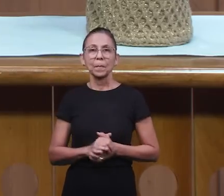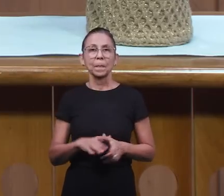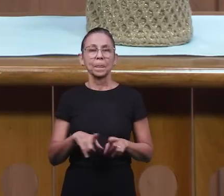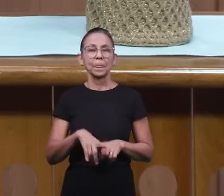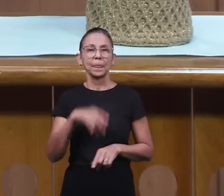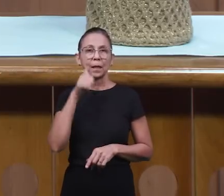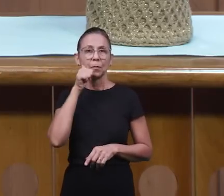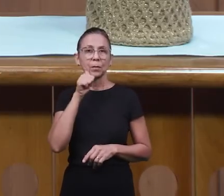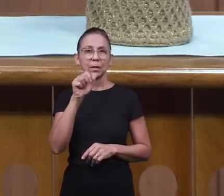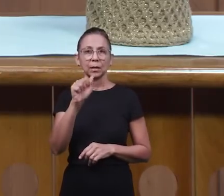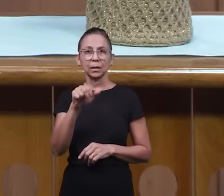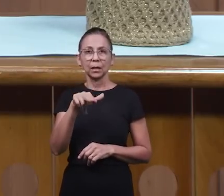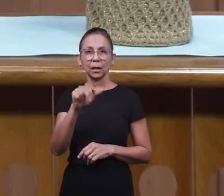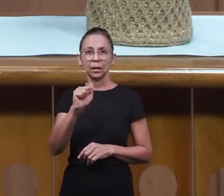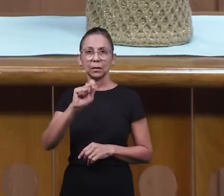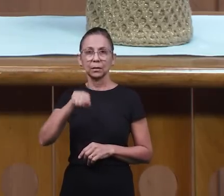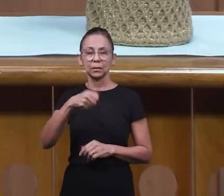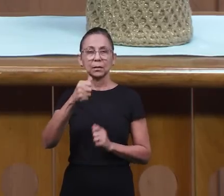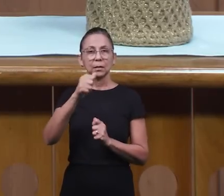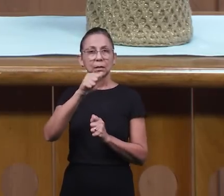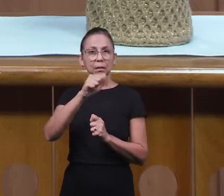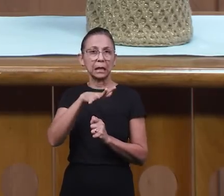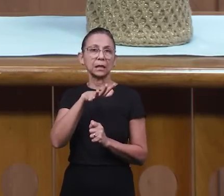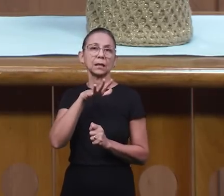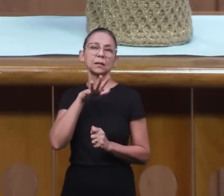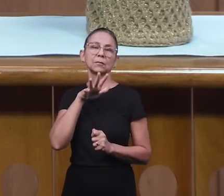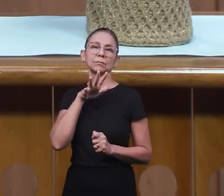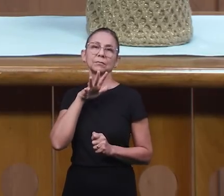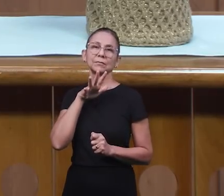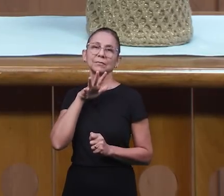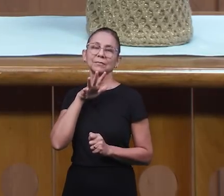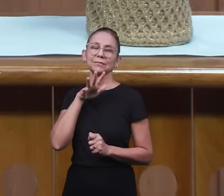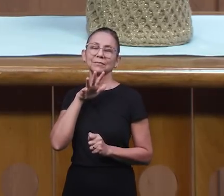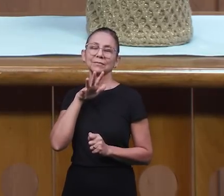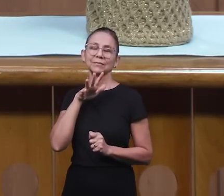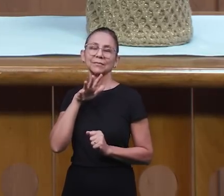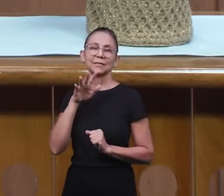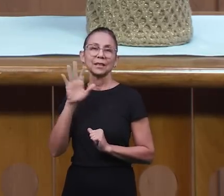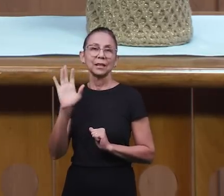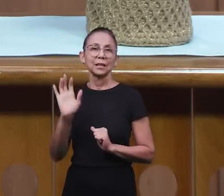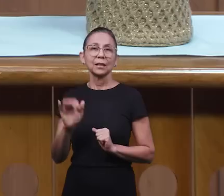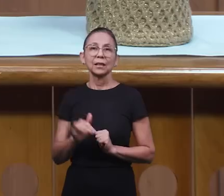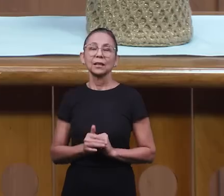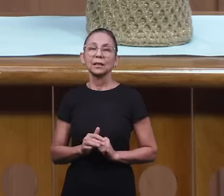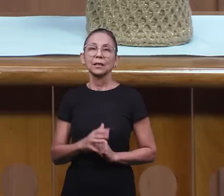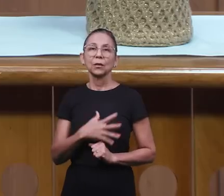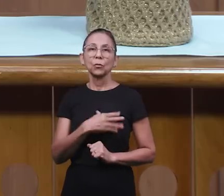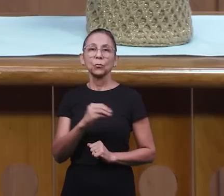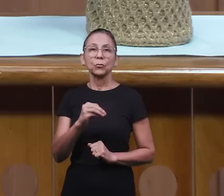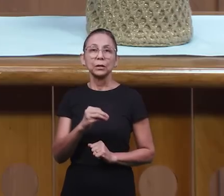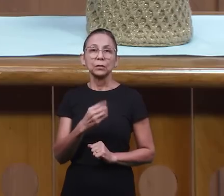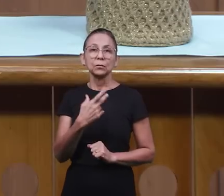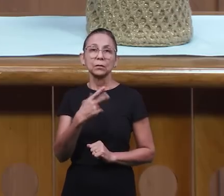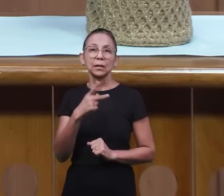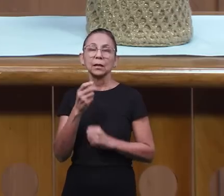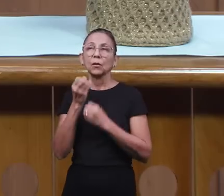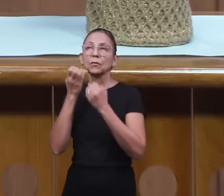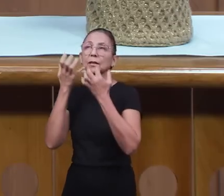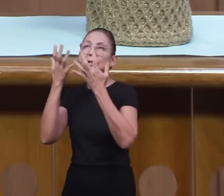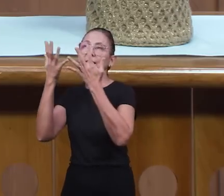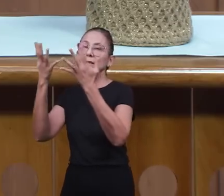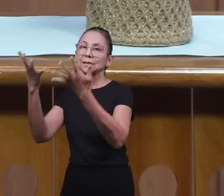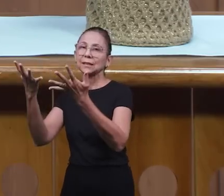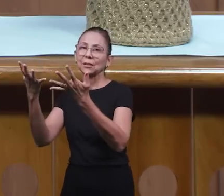experiência de Ana. Ana suplicou a Deus um favor no culto, mas ao mesmo tempo ela ofereceu a Deus o fruto desse